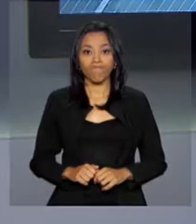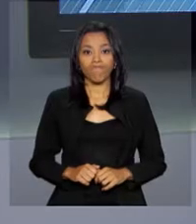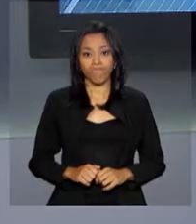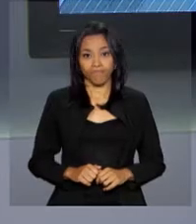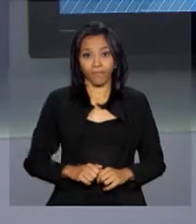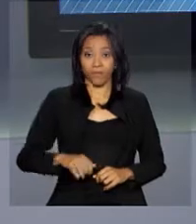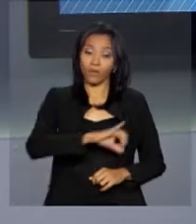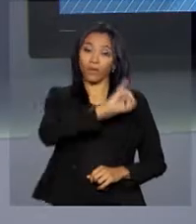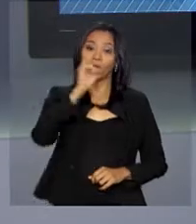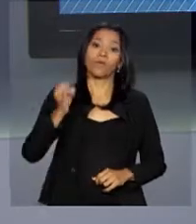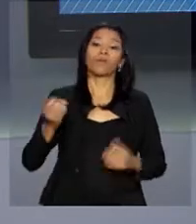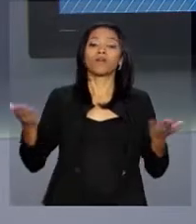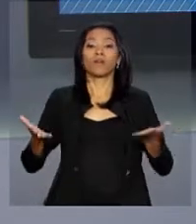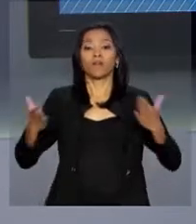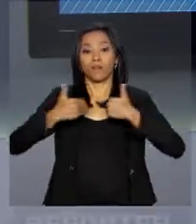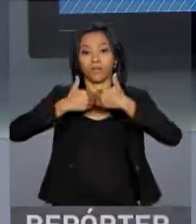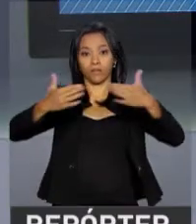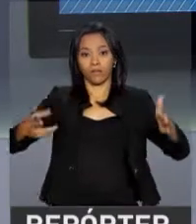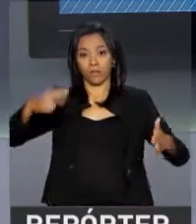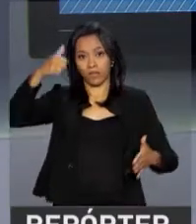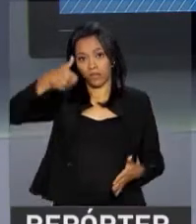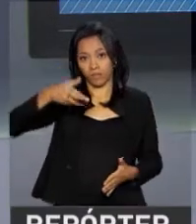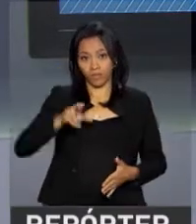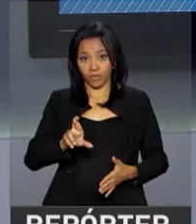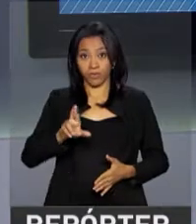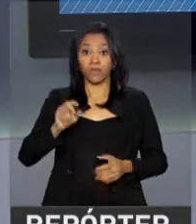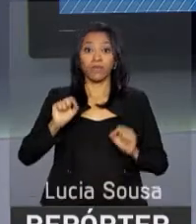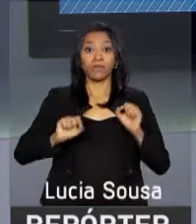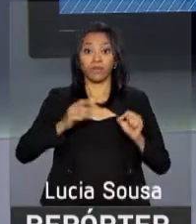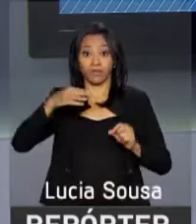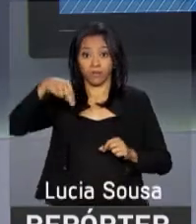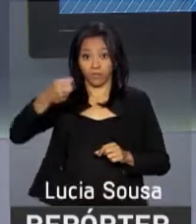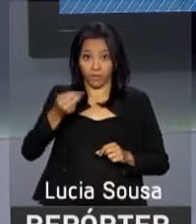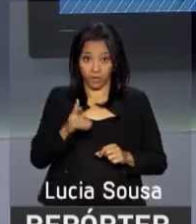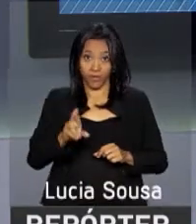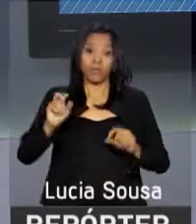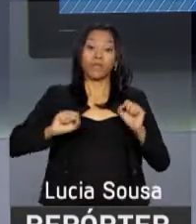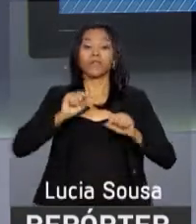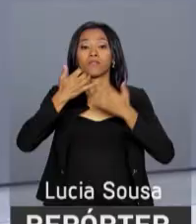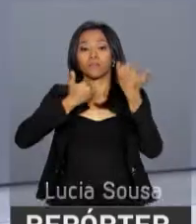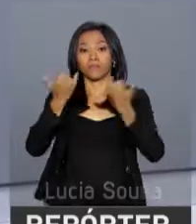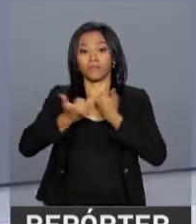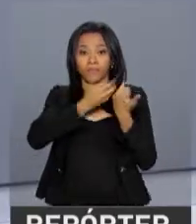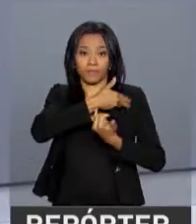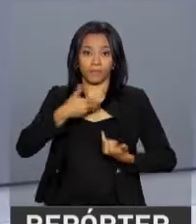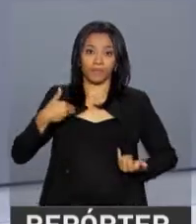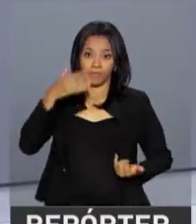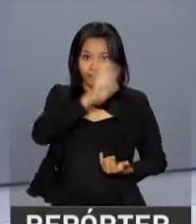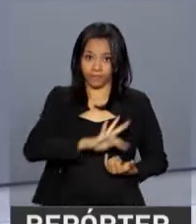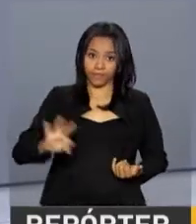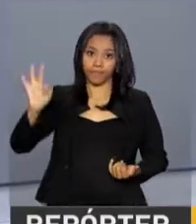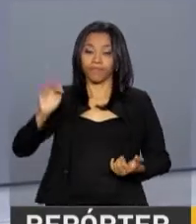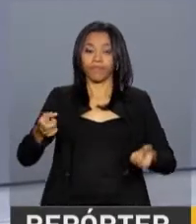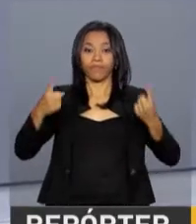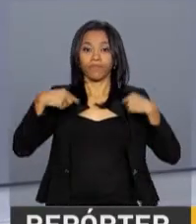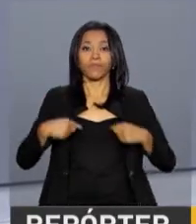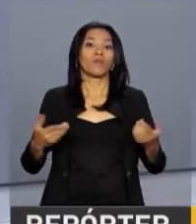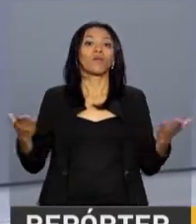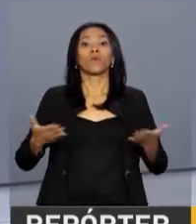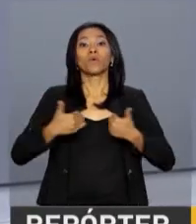olá começa agora mais uma edição do repórter nbr notícias do governo federal começa hoje a operação